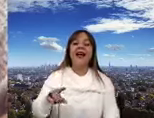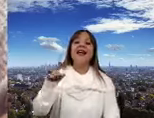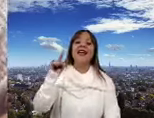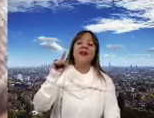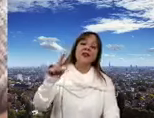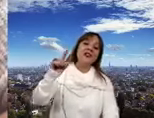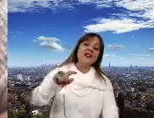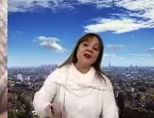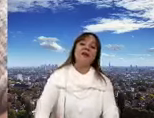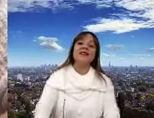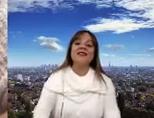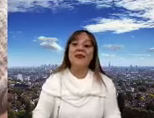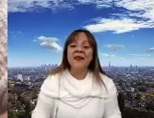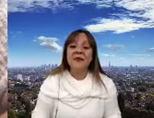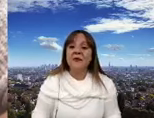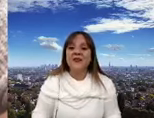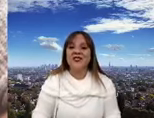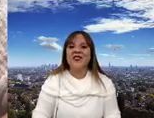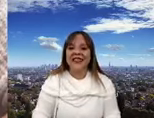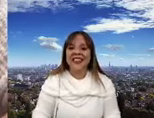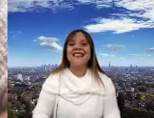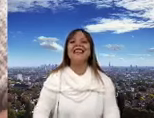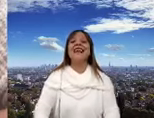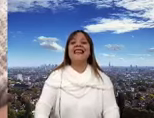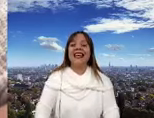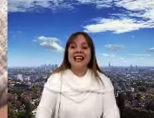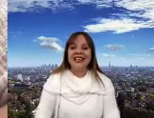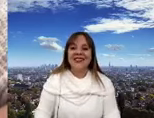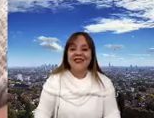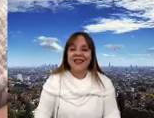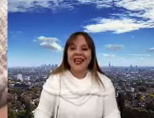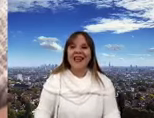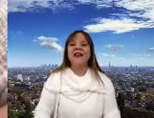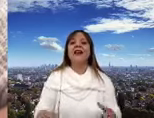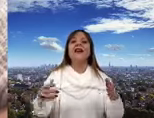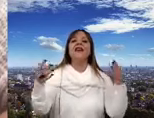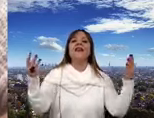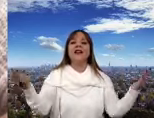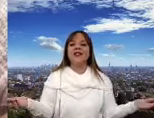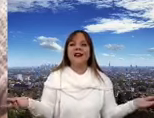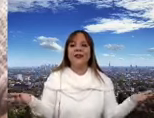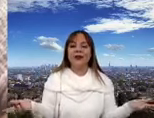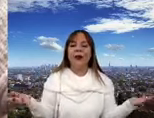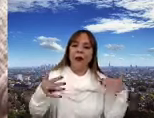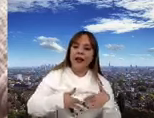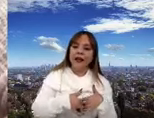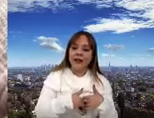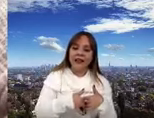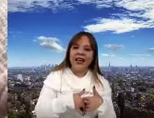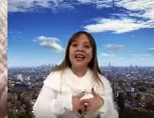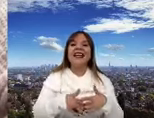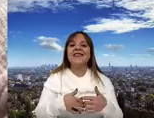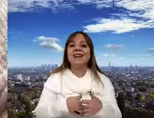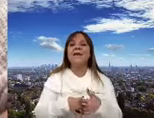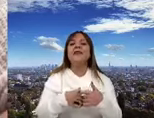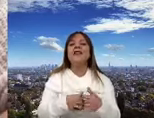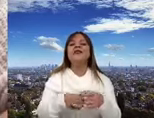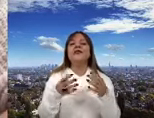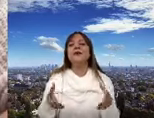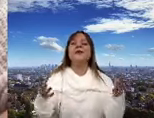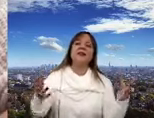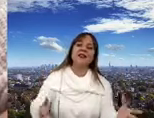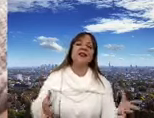gente ultrapassar 50 mil pessoas de alcance, tem aquele sorteio e o grande ganhador ou ganhadora, né, recebe um kit super